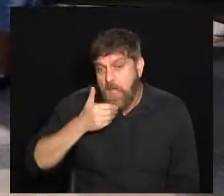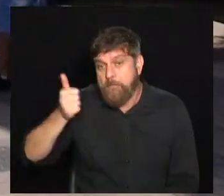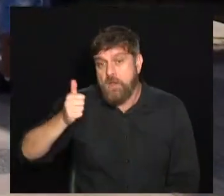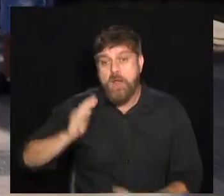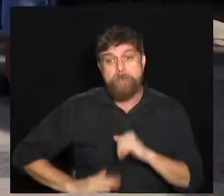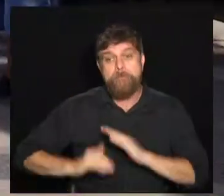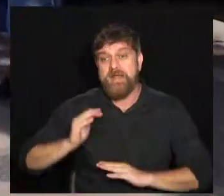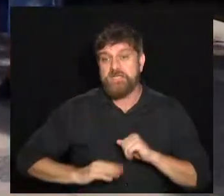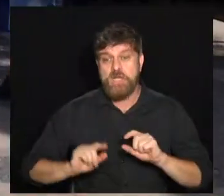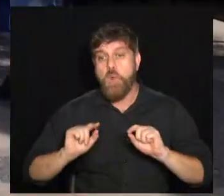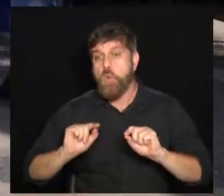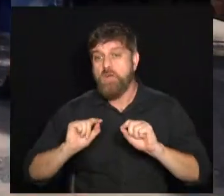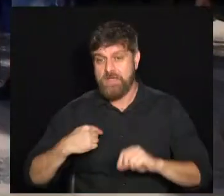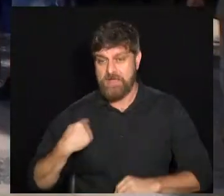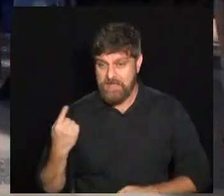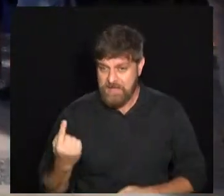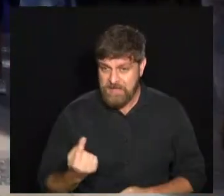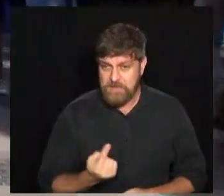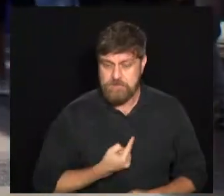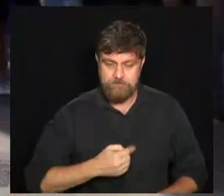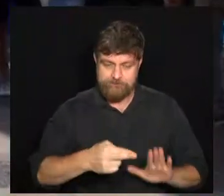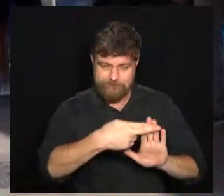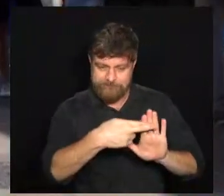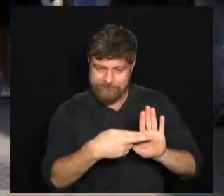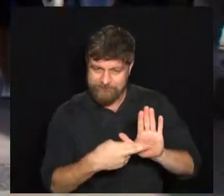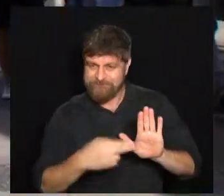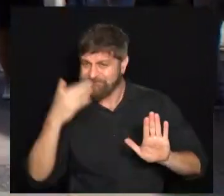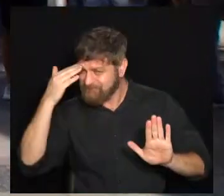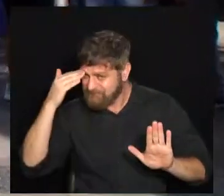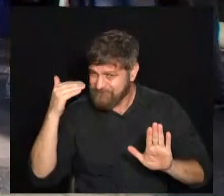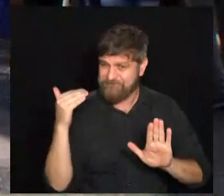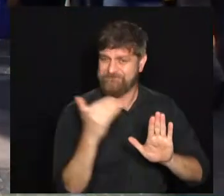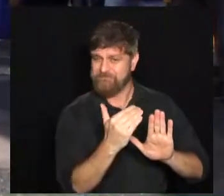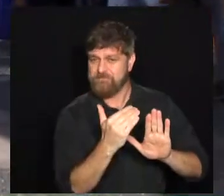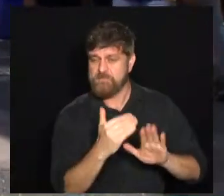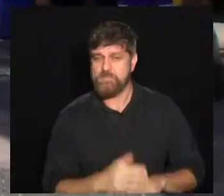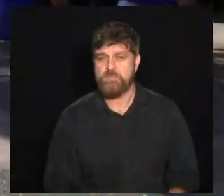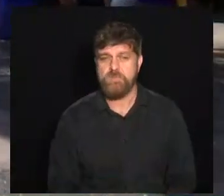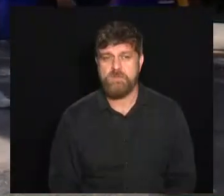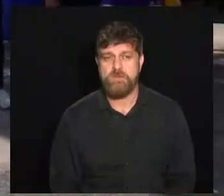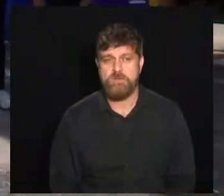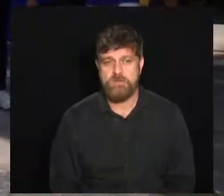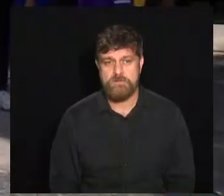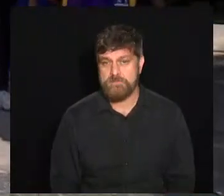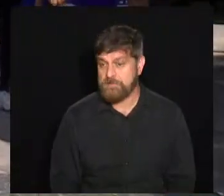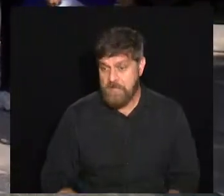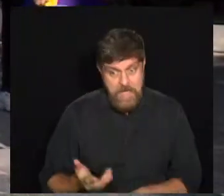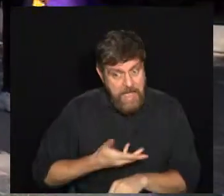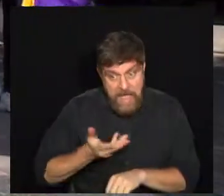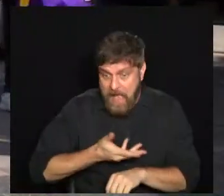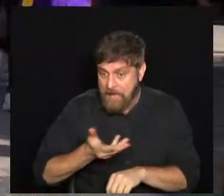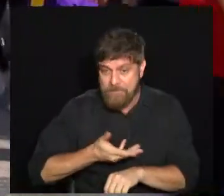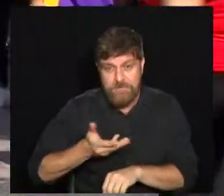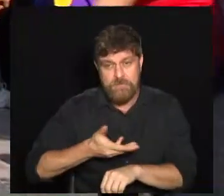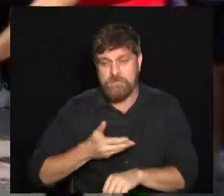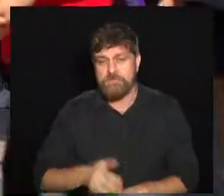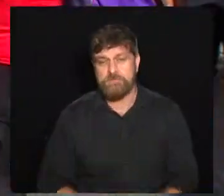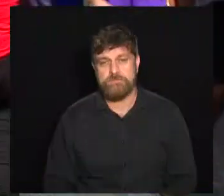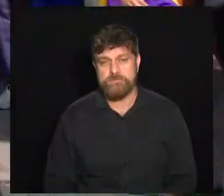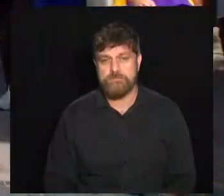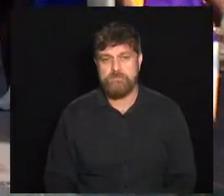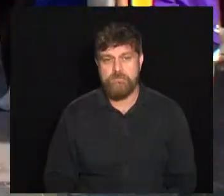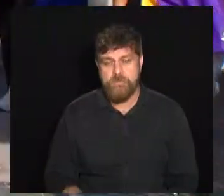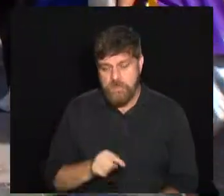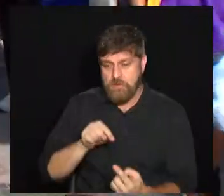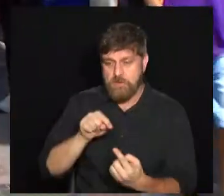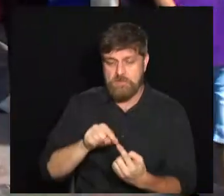é se a gente puder obedecer essas determinações aí o quanto antes, né, para tentar